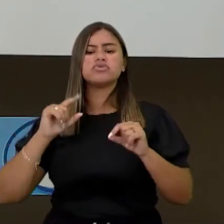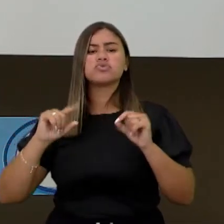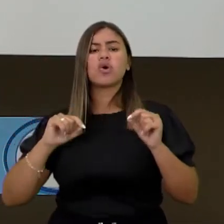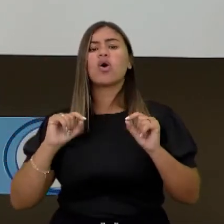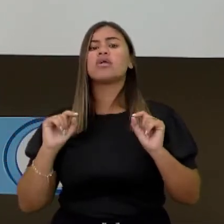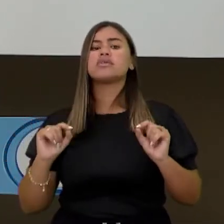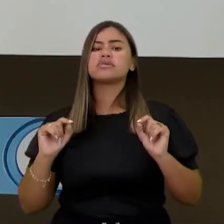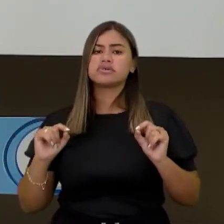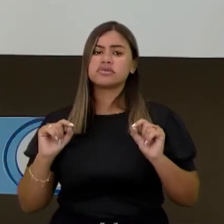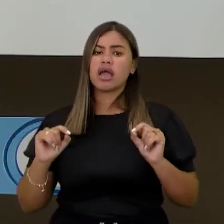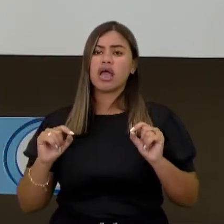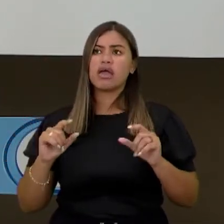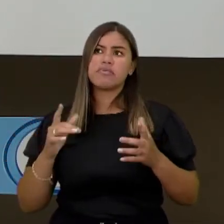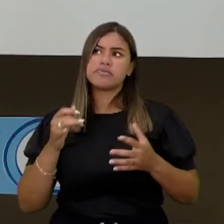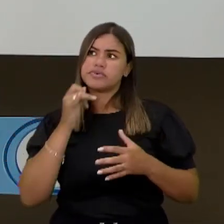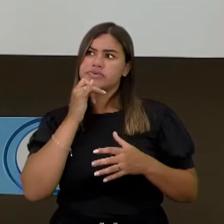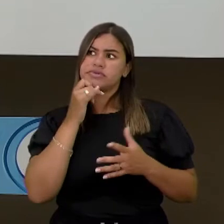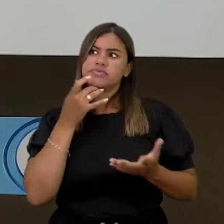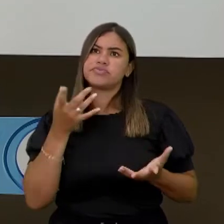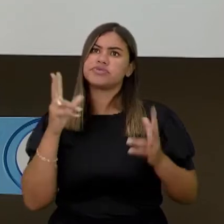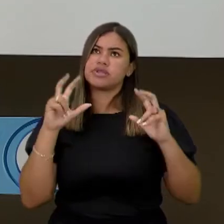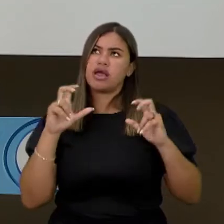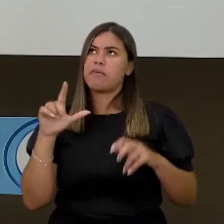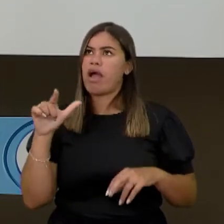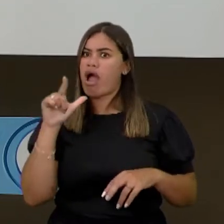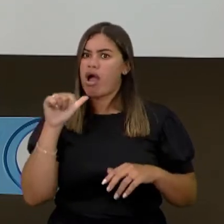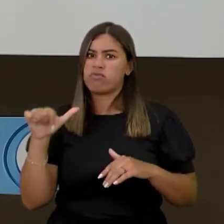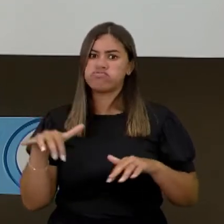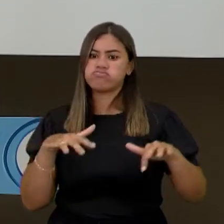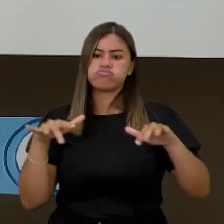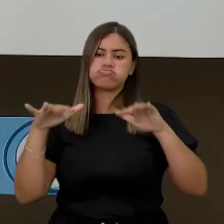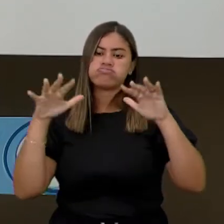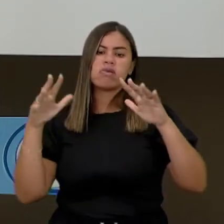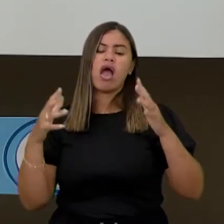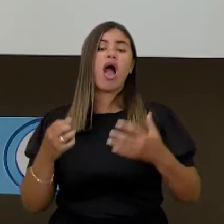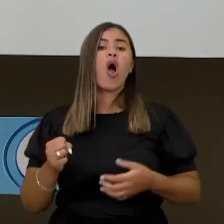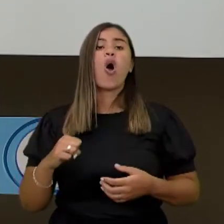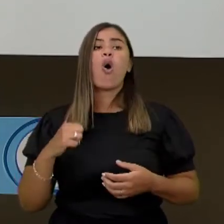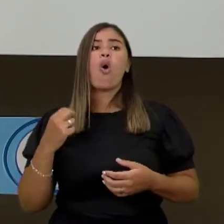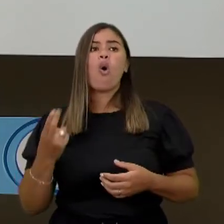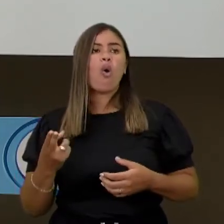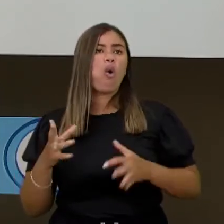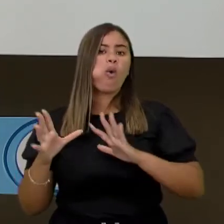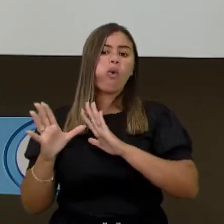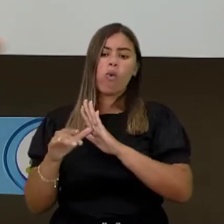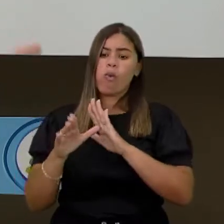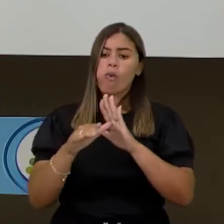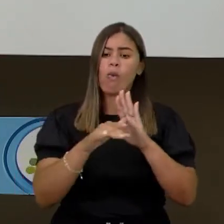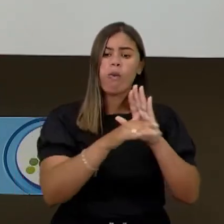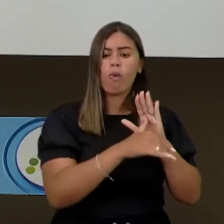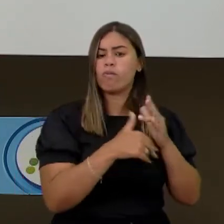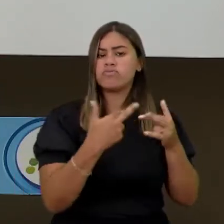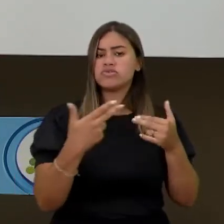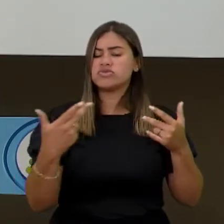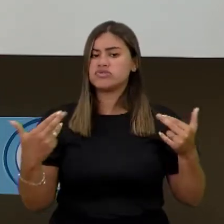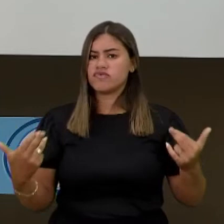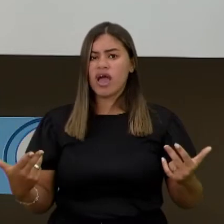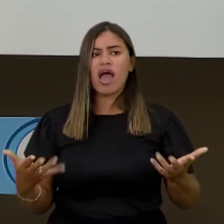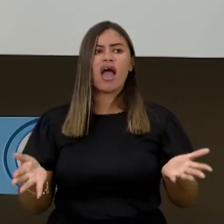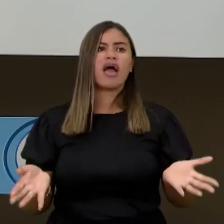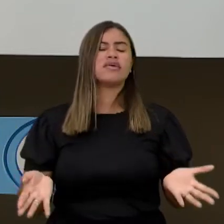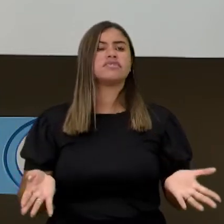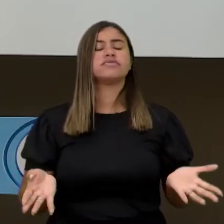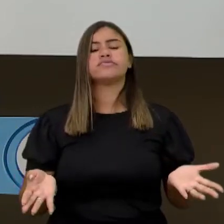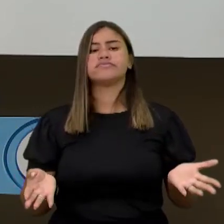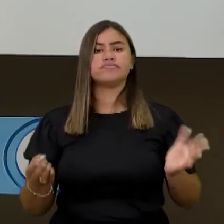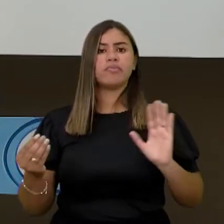enchente, sei lá, a onda de assalto, a onda de calor é o assunto. E